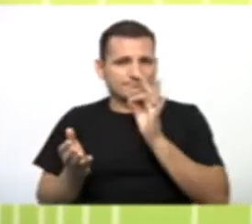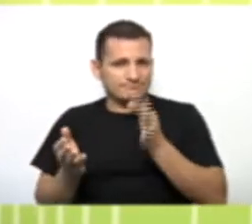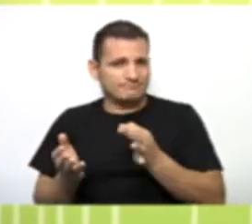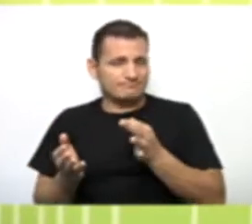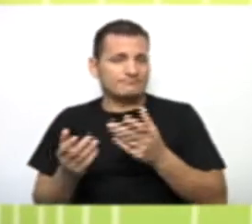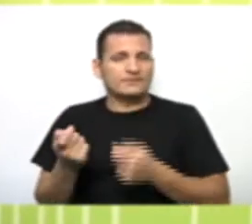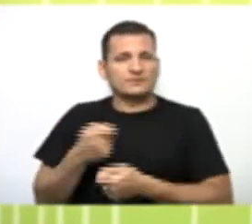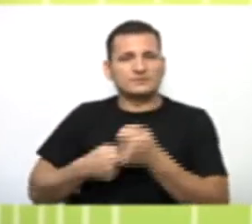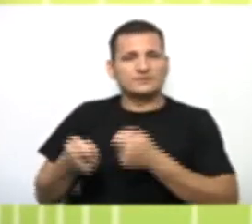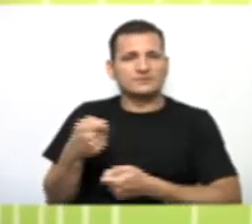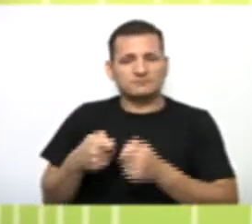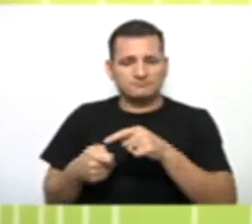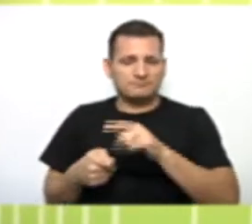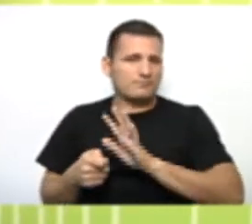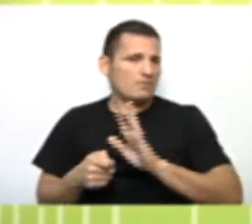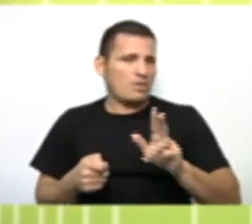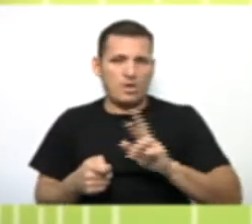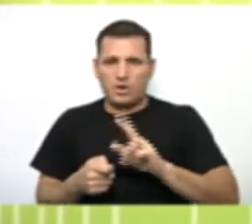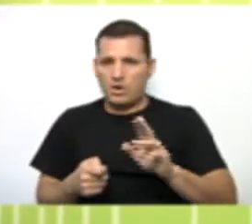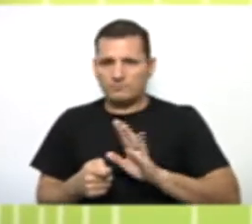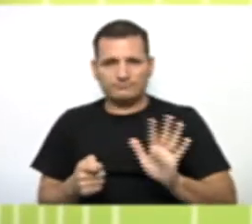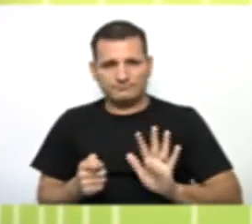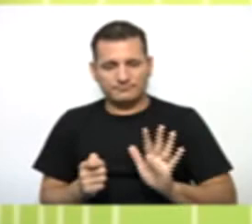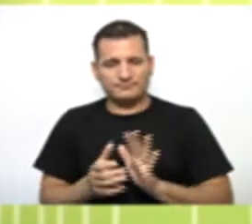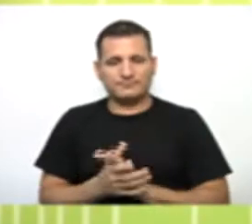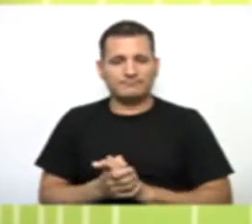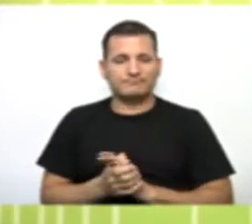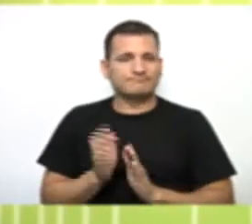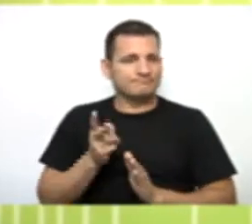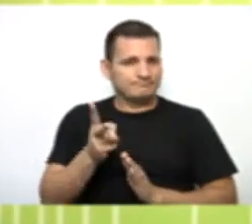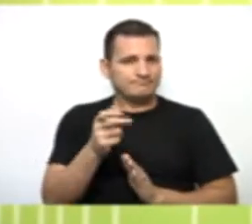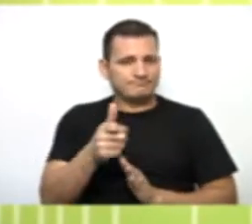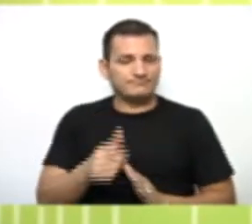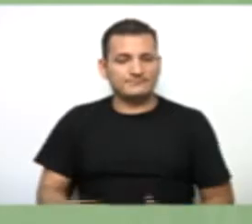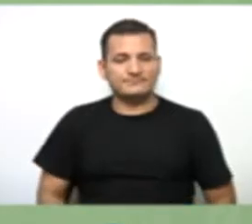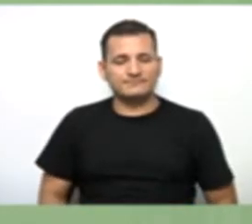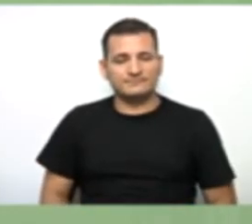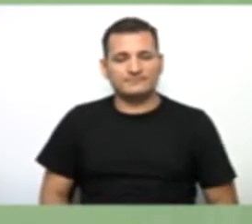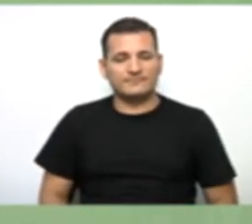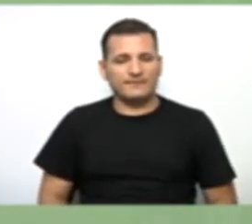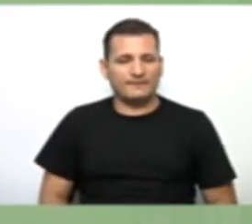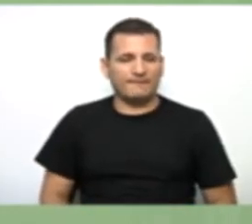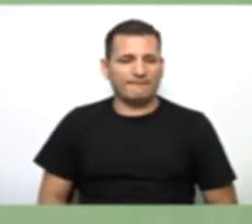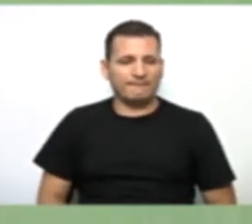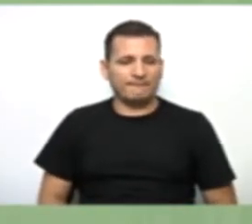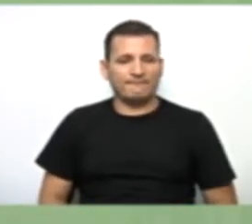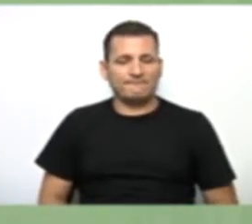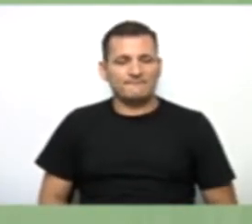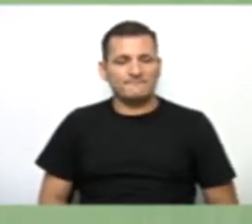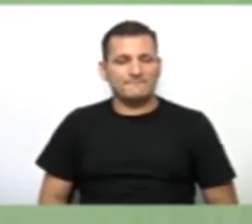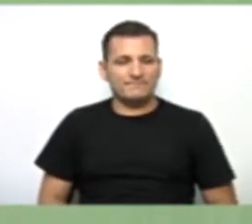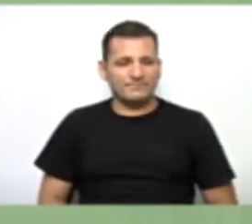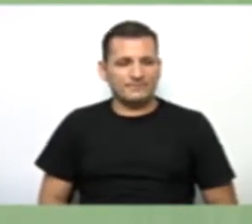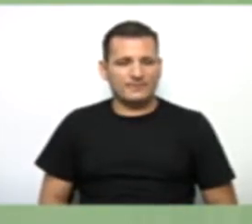negociação não é diferente, tá certo? Vamos continuar lendo? Vamos lá? Olha